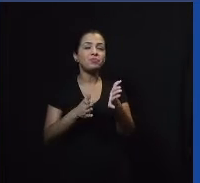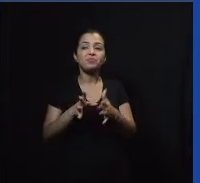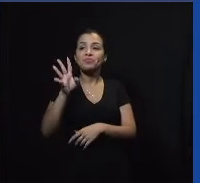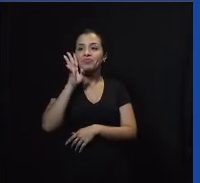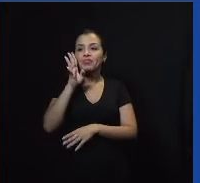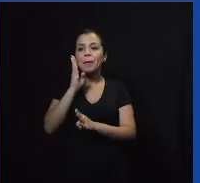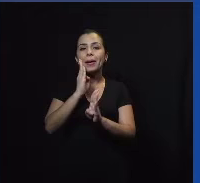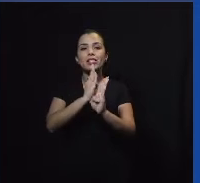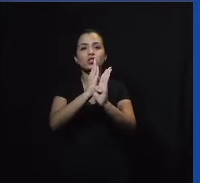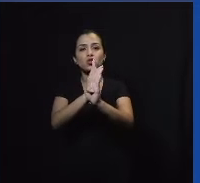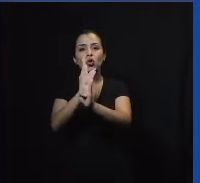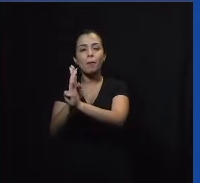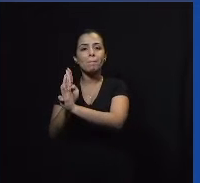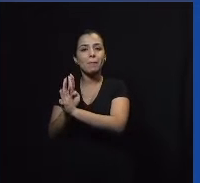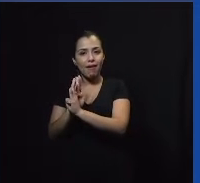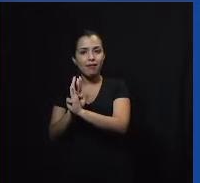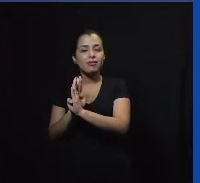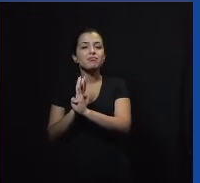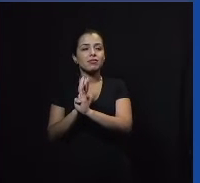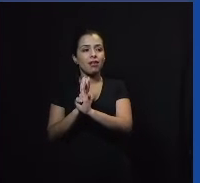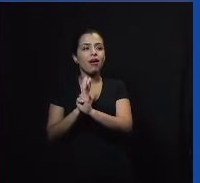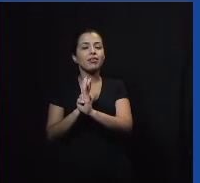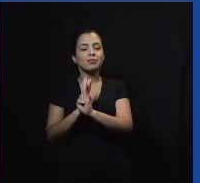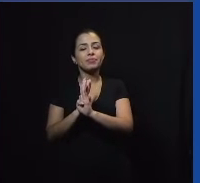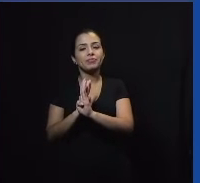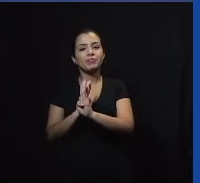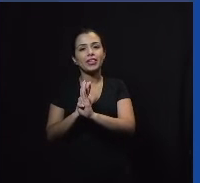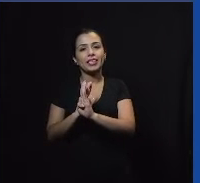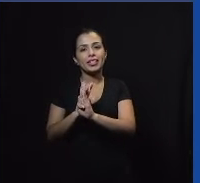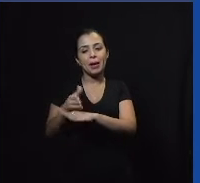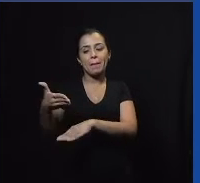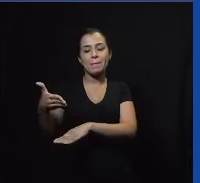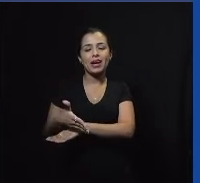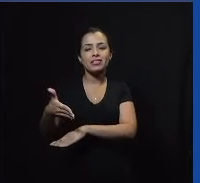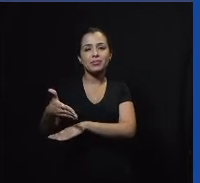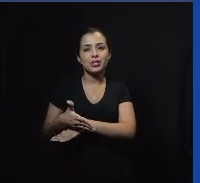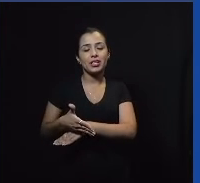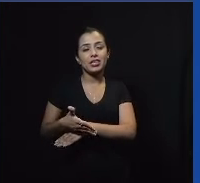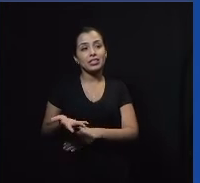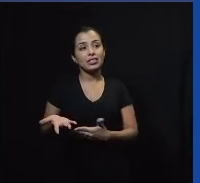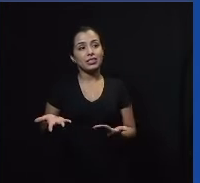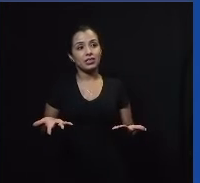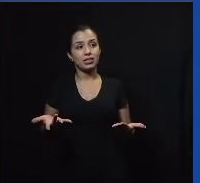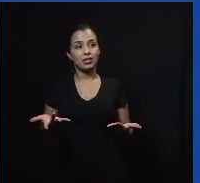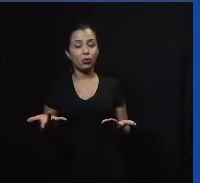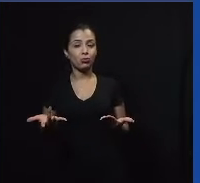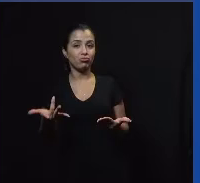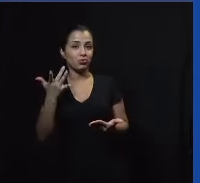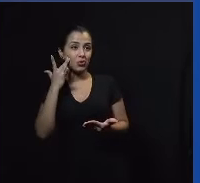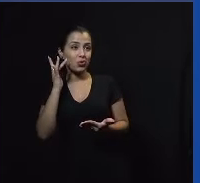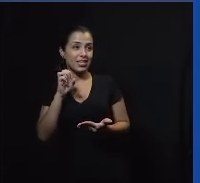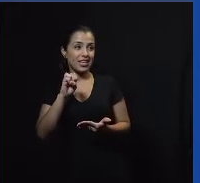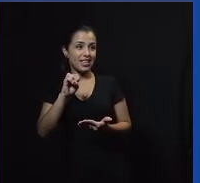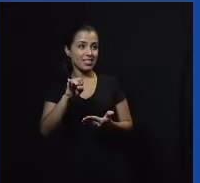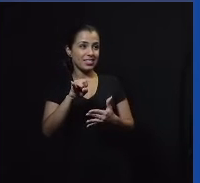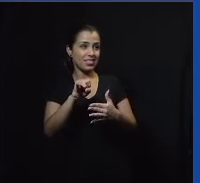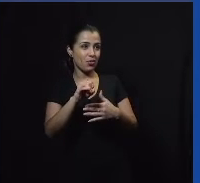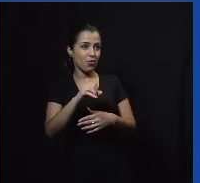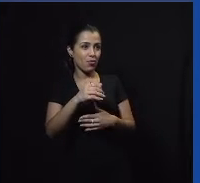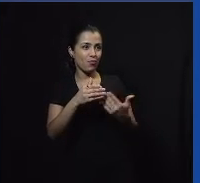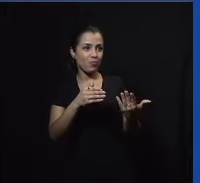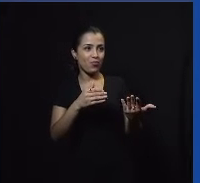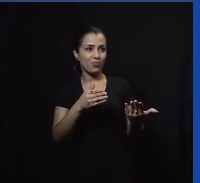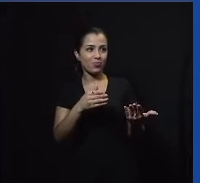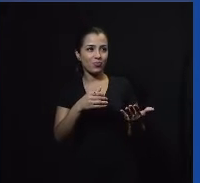estavam acompanhando o projeto, quanto dos jovens que participaram. Daí, não sei se o Pop quer complementar, mas é um pouco